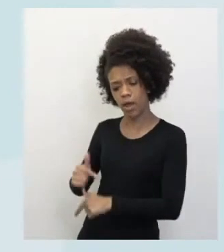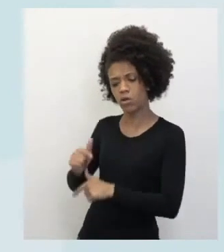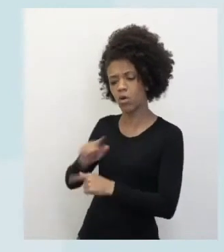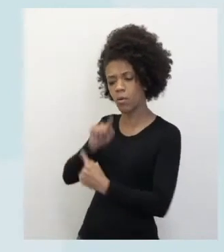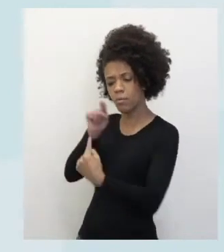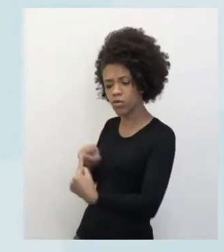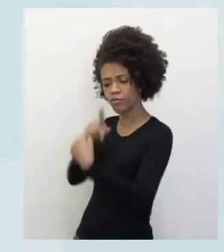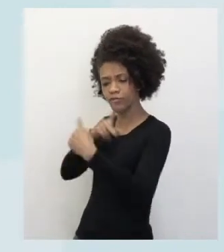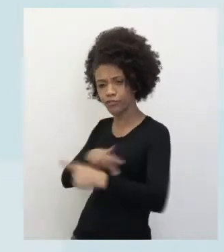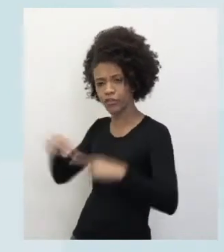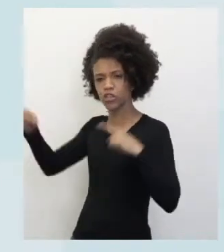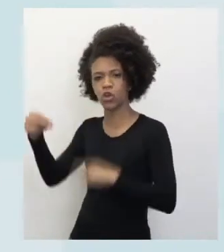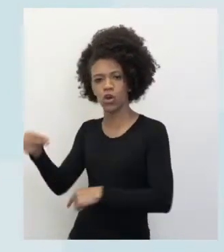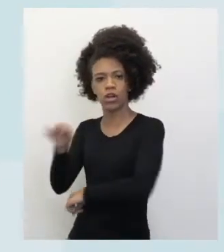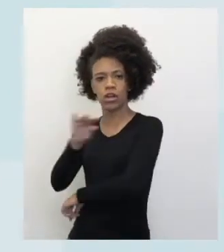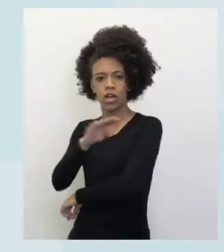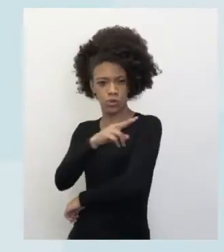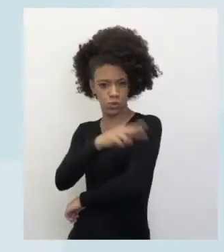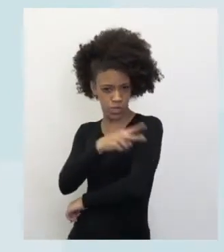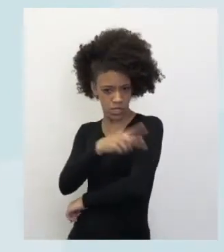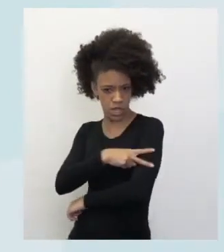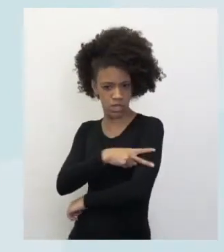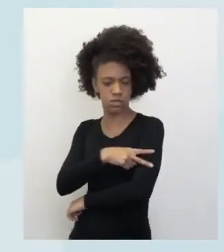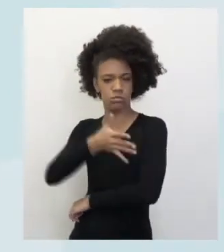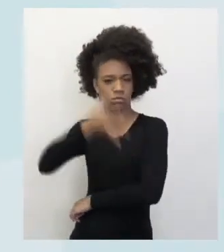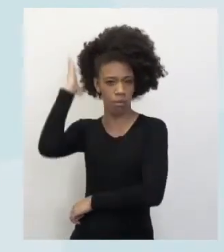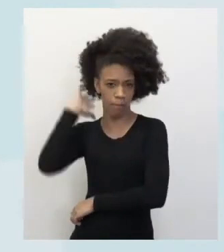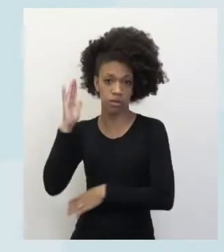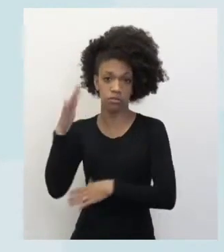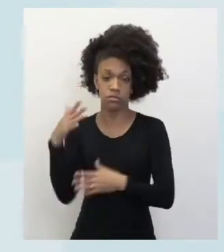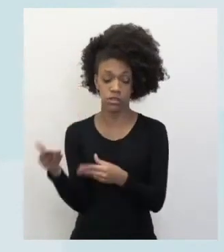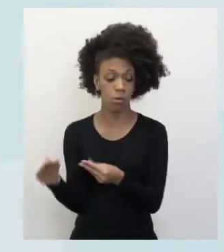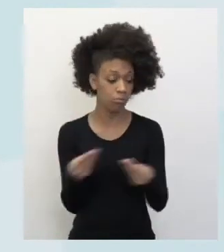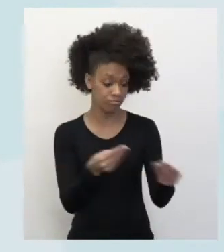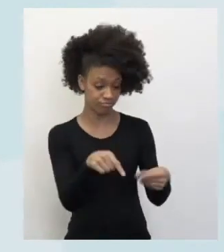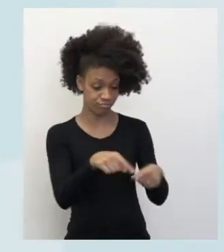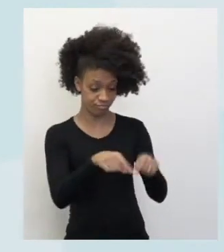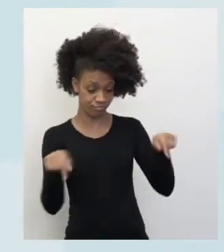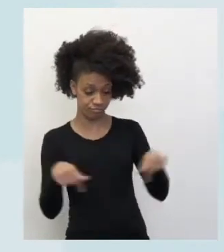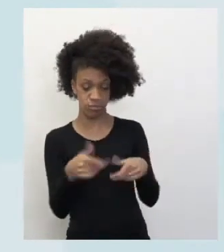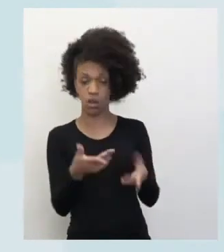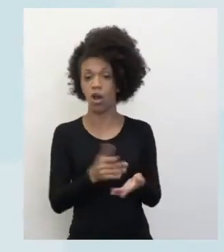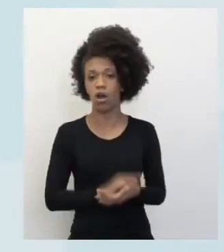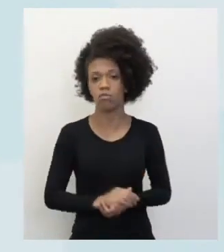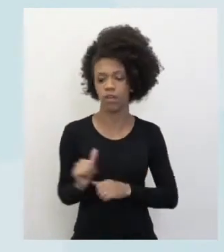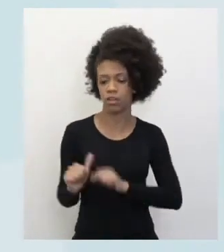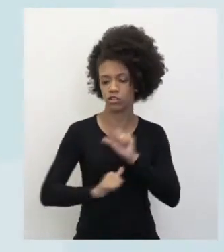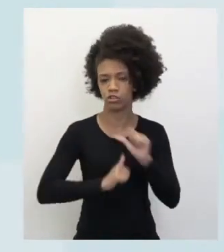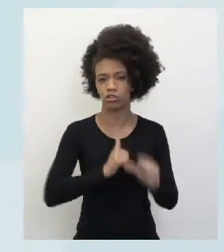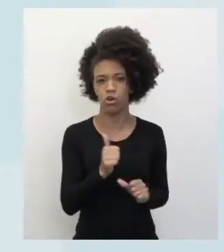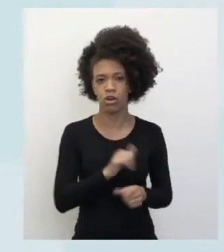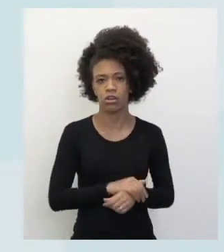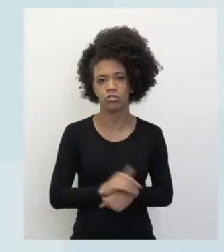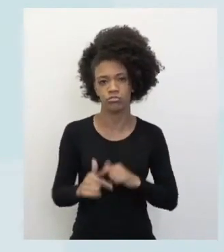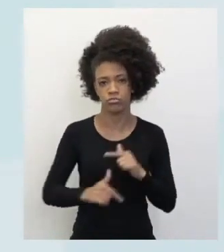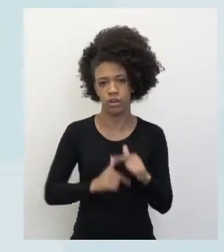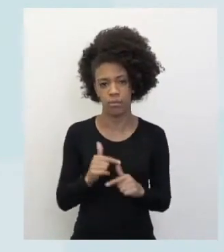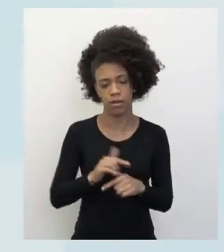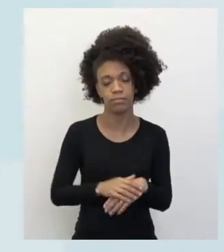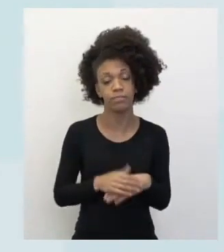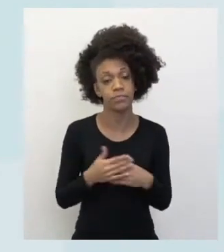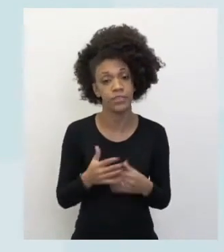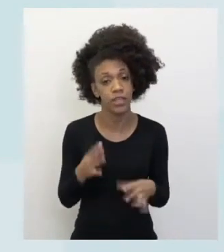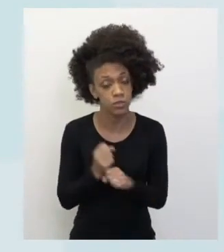do meu exército, toma aqui um pedacinho de terra. Olha isso se perpetuando também no mundo feudal. E aí, somada a essa